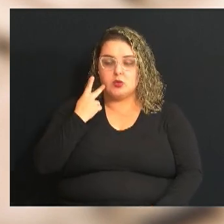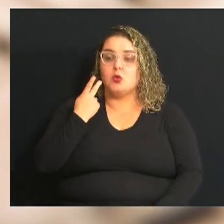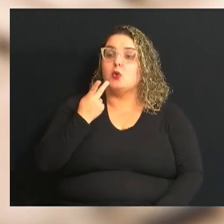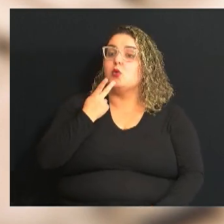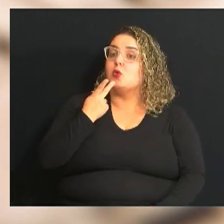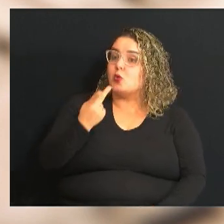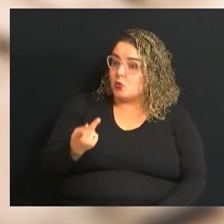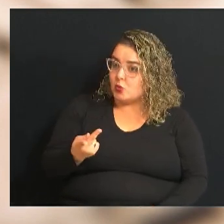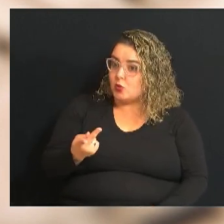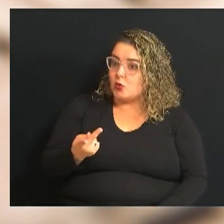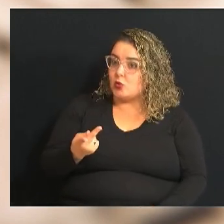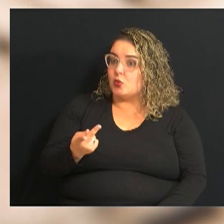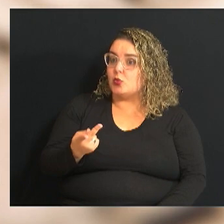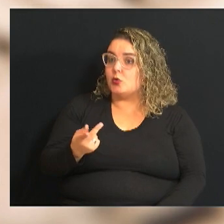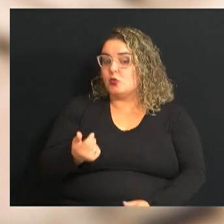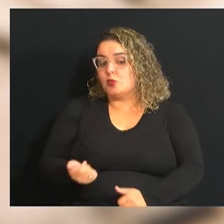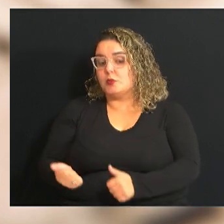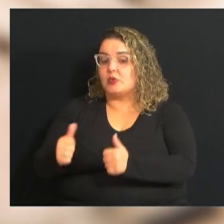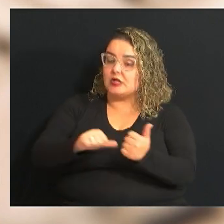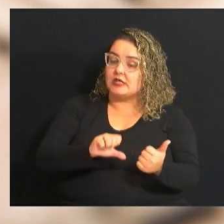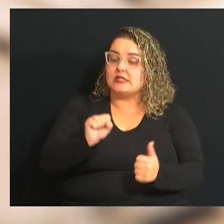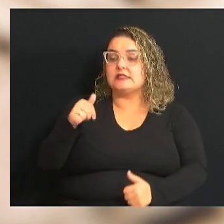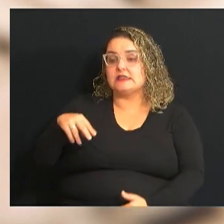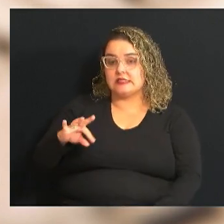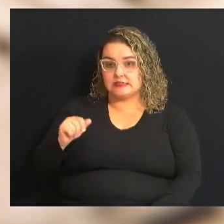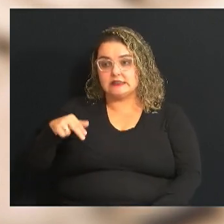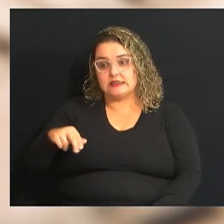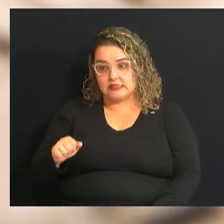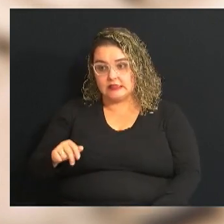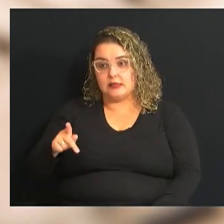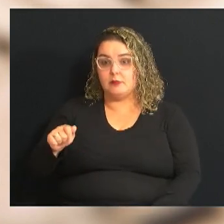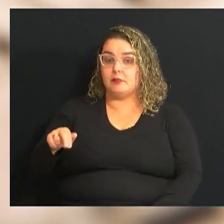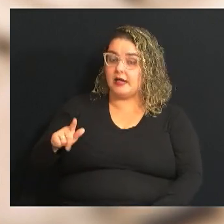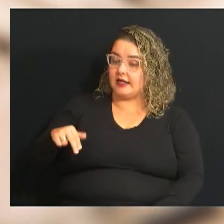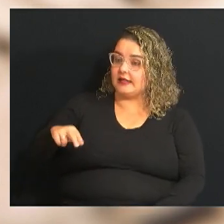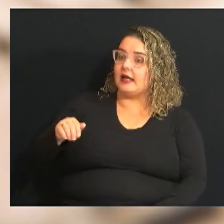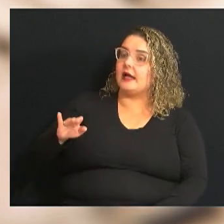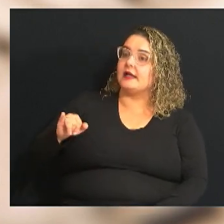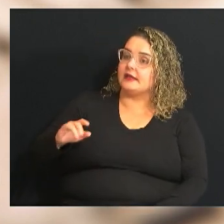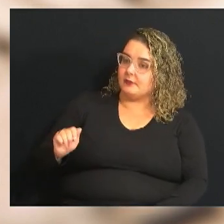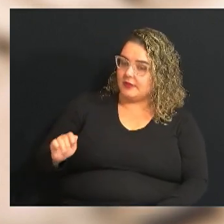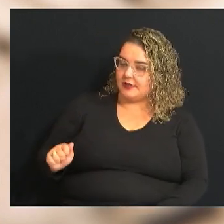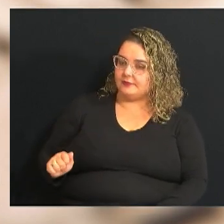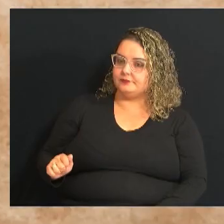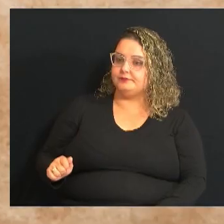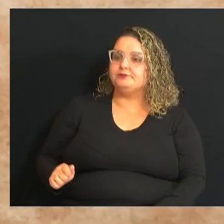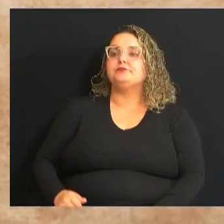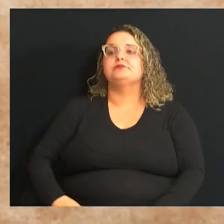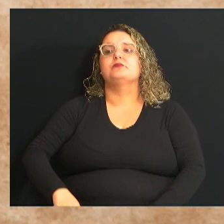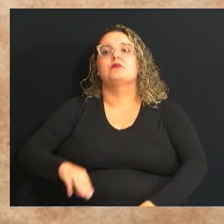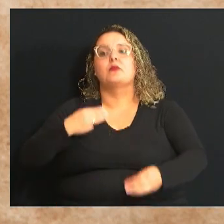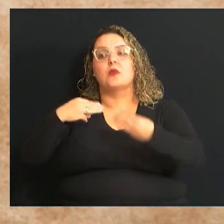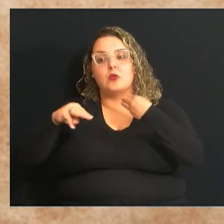de transformação, além de ser palco de eventos culturais e gastronômicos, com seu coreto, árvores, parque